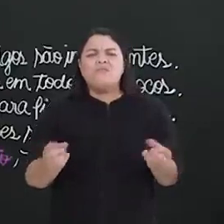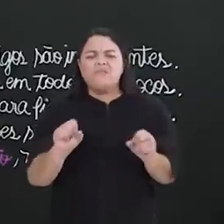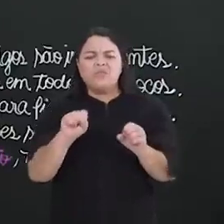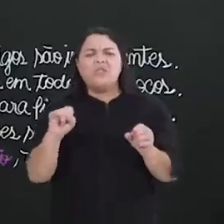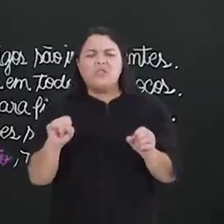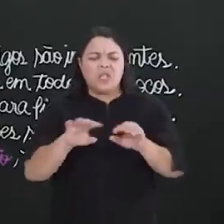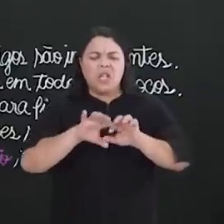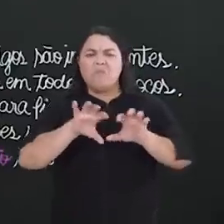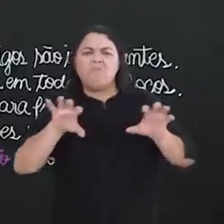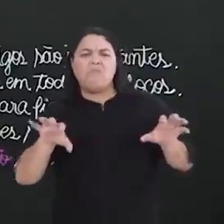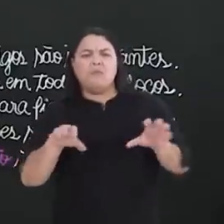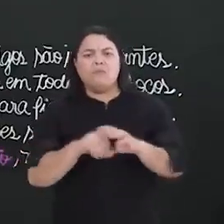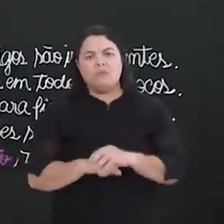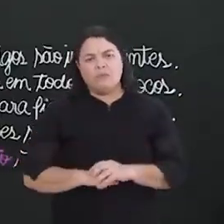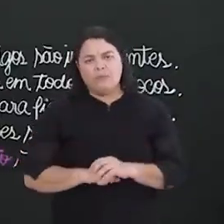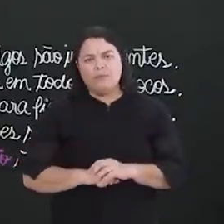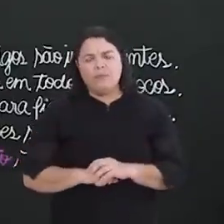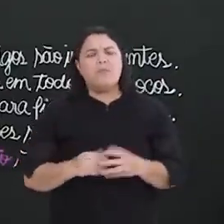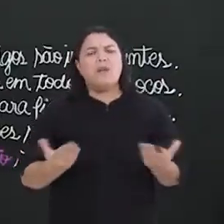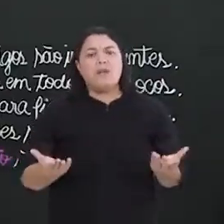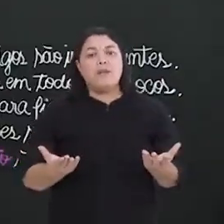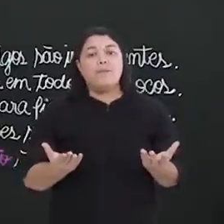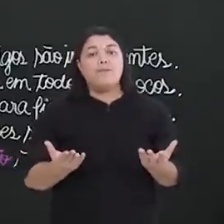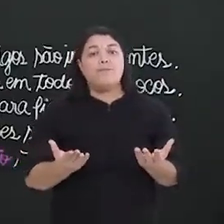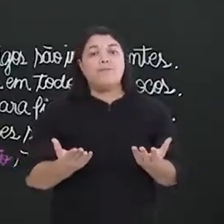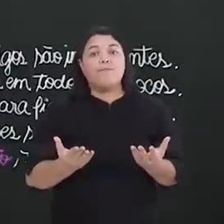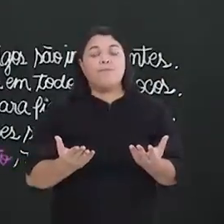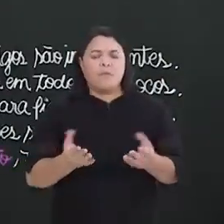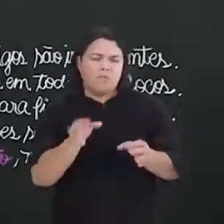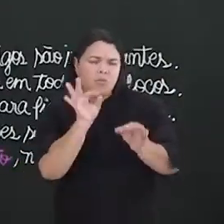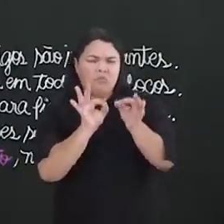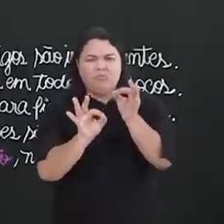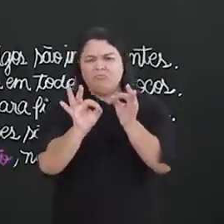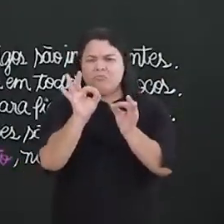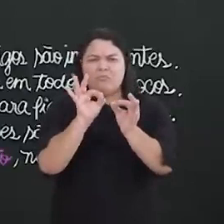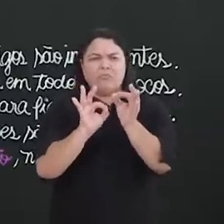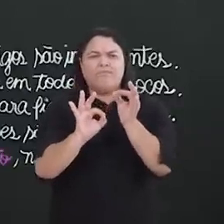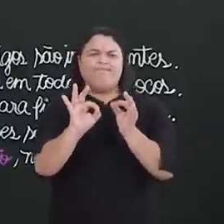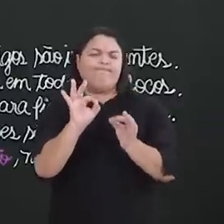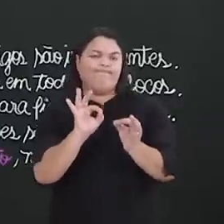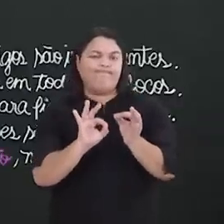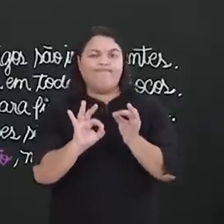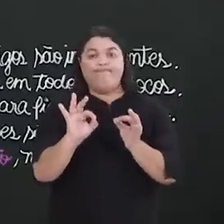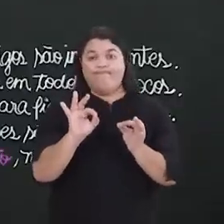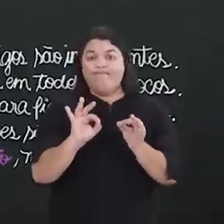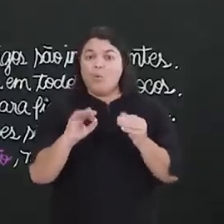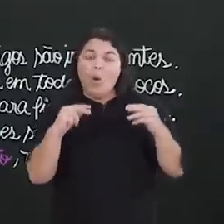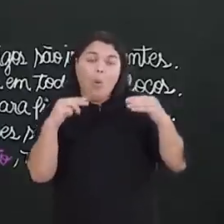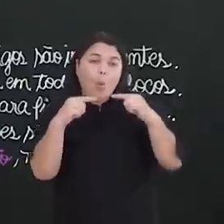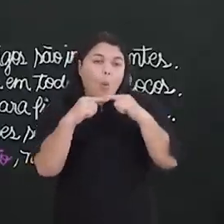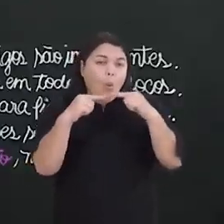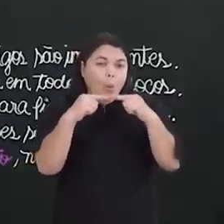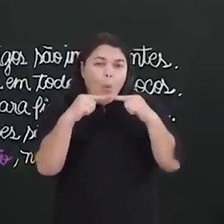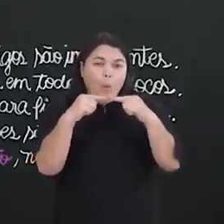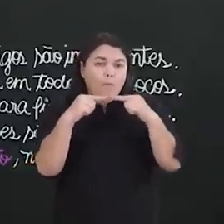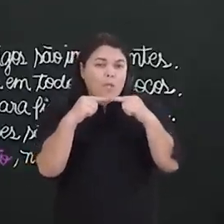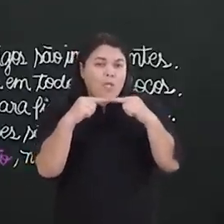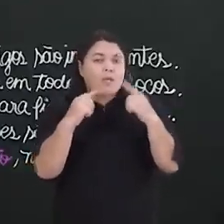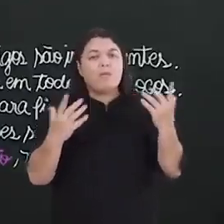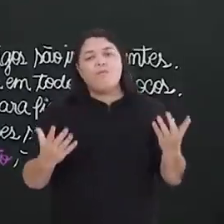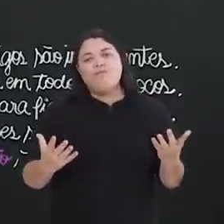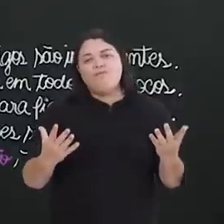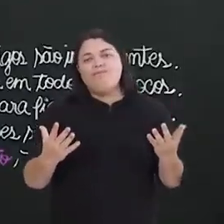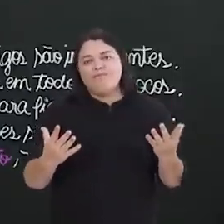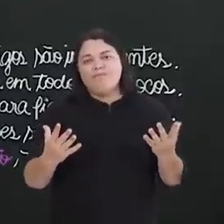lógica, não precisariam de nenhuma outra? Por uma questão autoral, por uma questão estilística, por uma questão de coesão, ou seja, por uma necessidade de